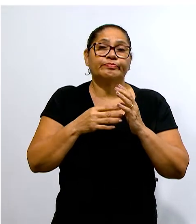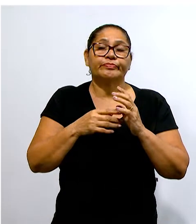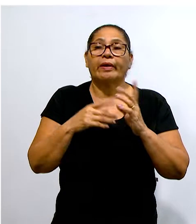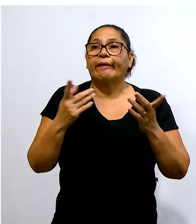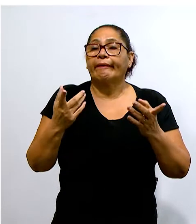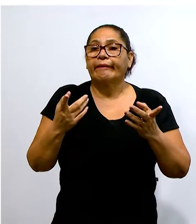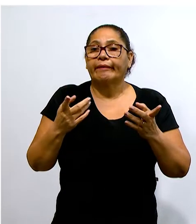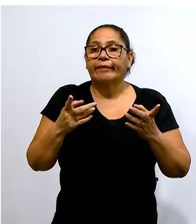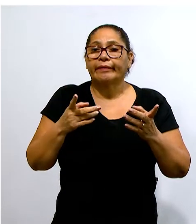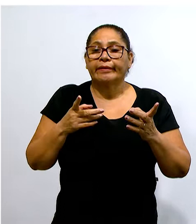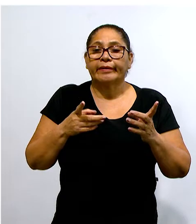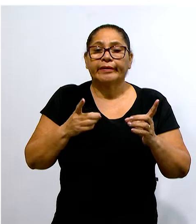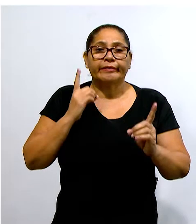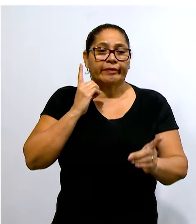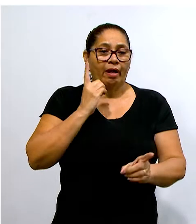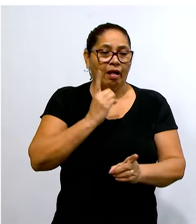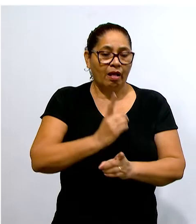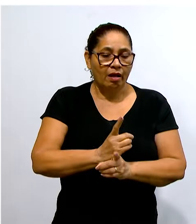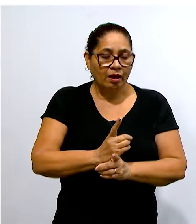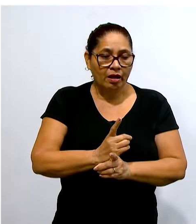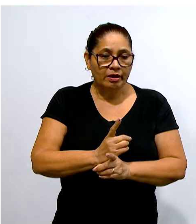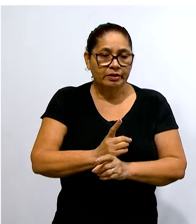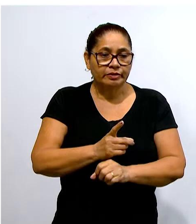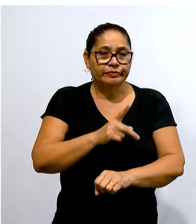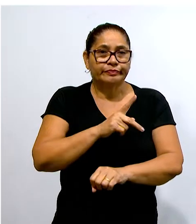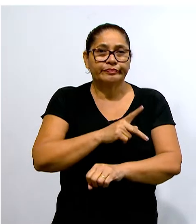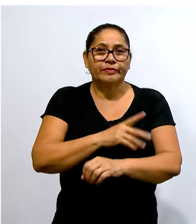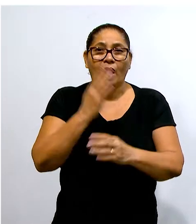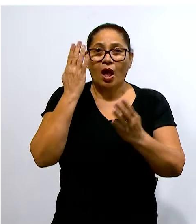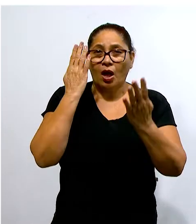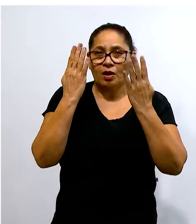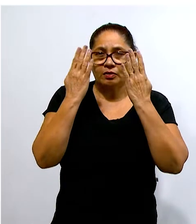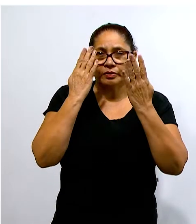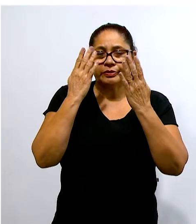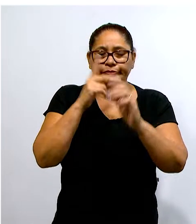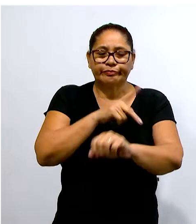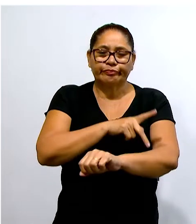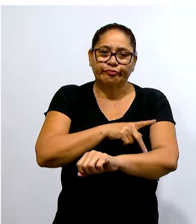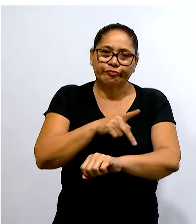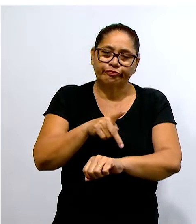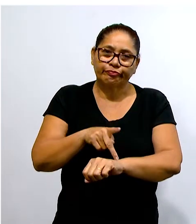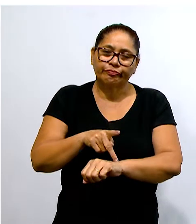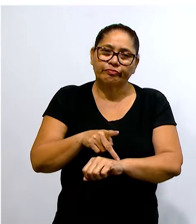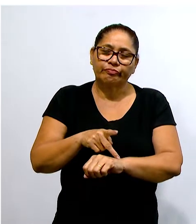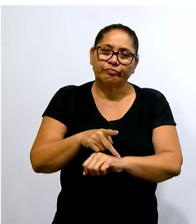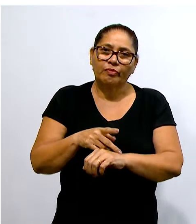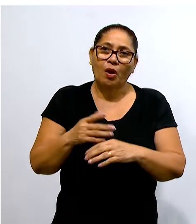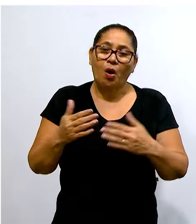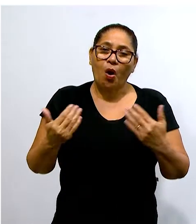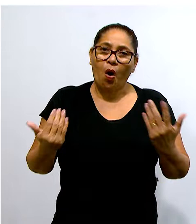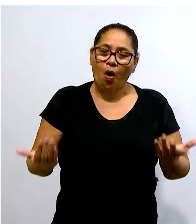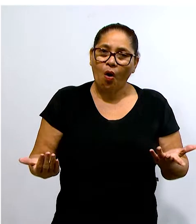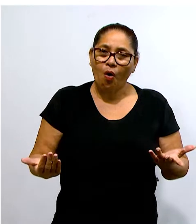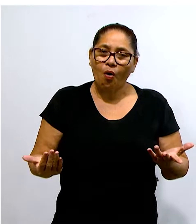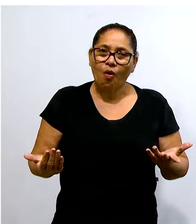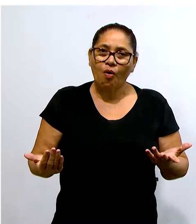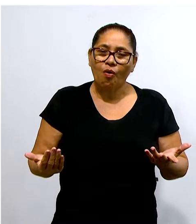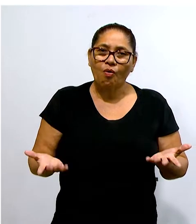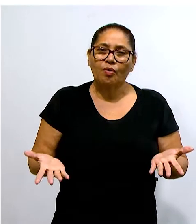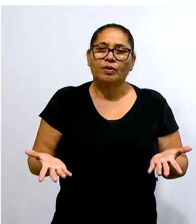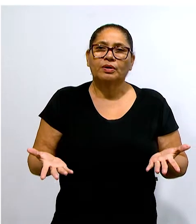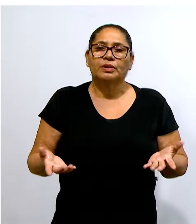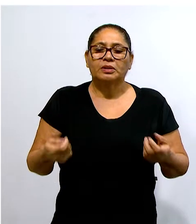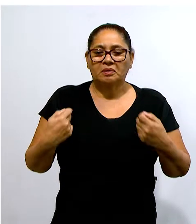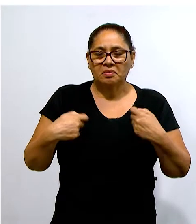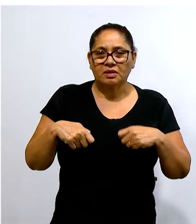encontro com esses princípios psicopedagógicos. Ou seja, é uma concepção metodológica